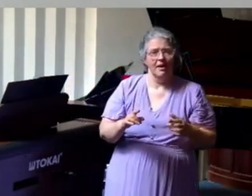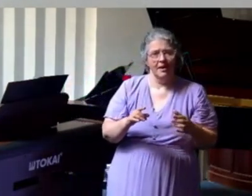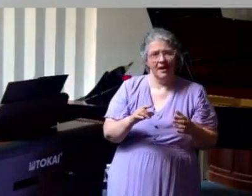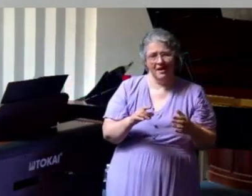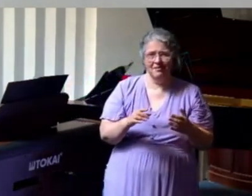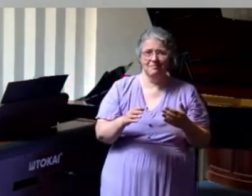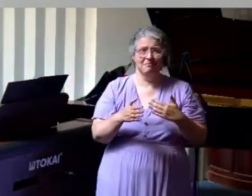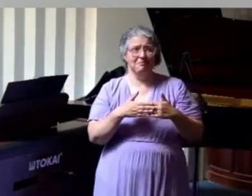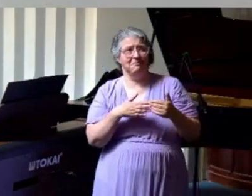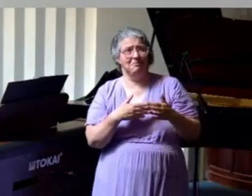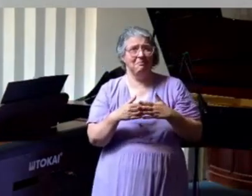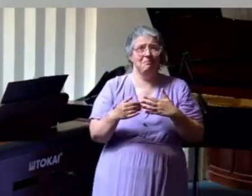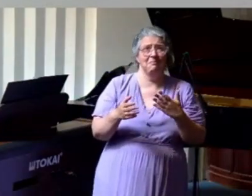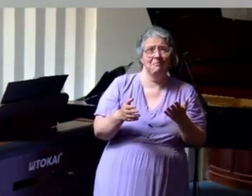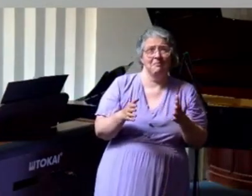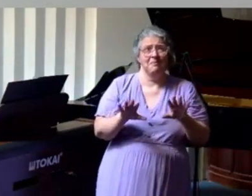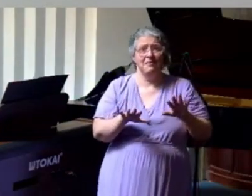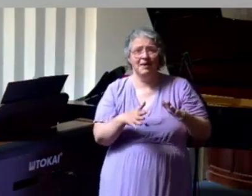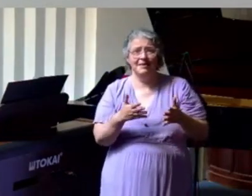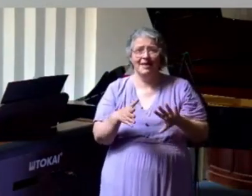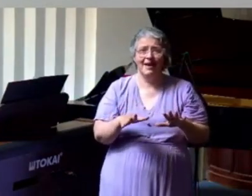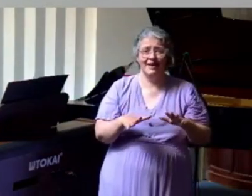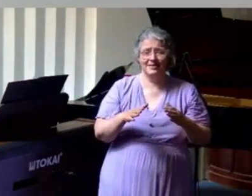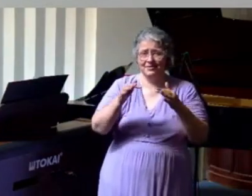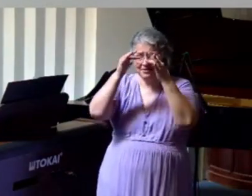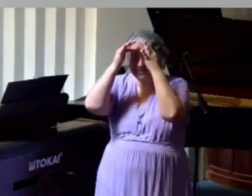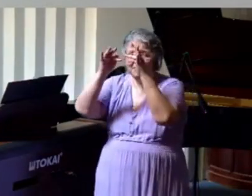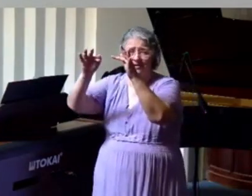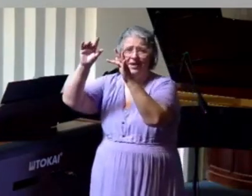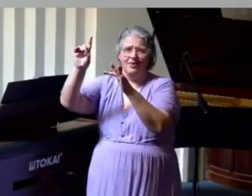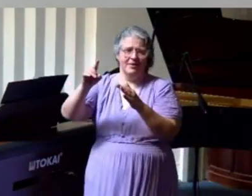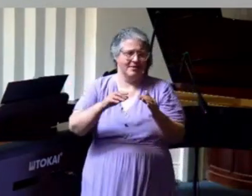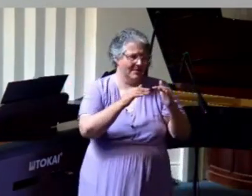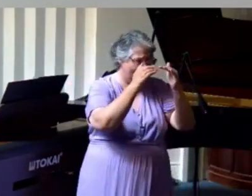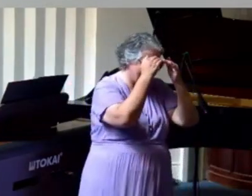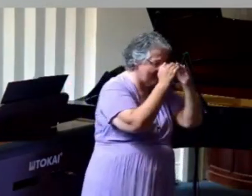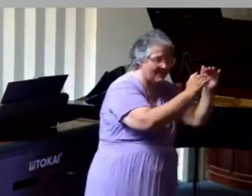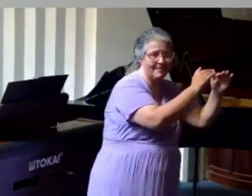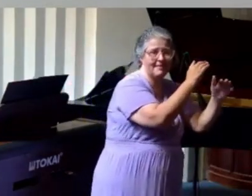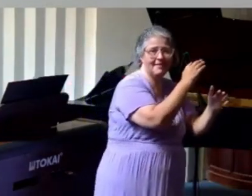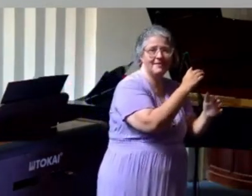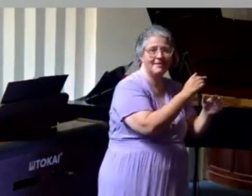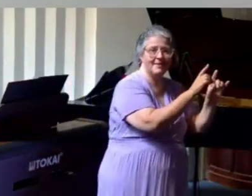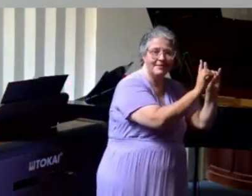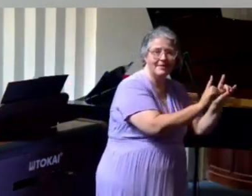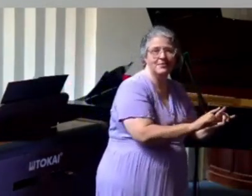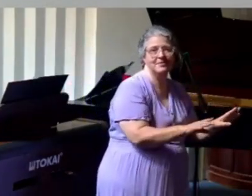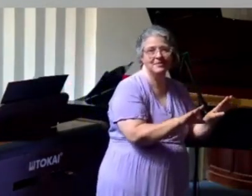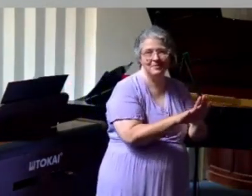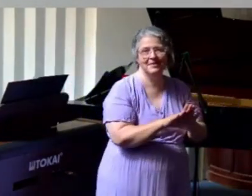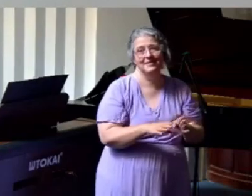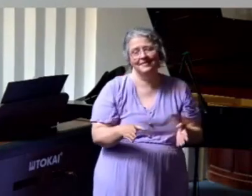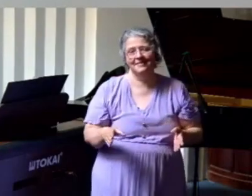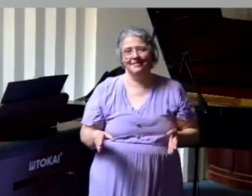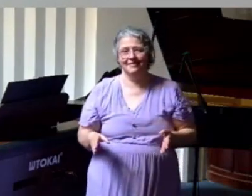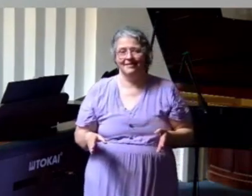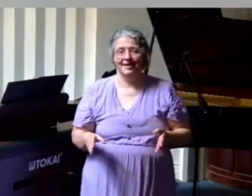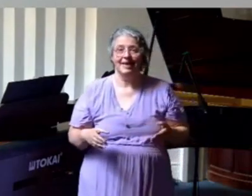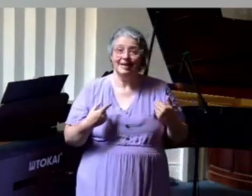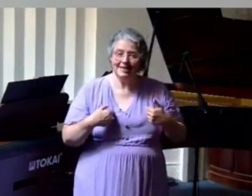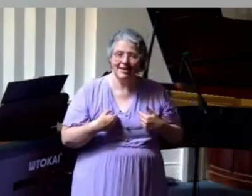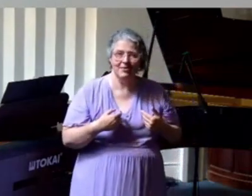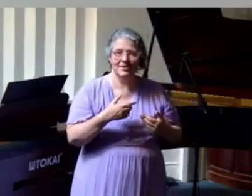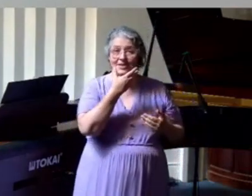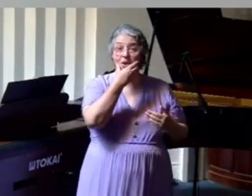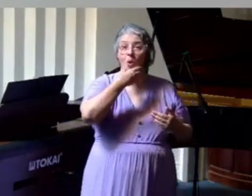com Joás no percurso do seu reinado, com uma fé dividida. E a consequência é que o povo também se